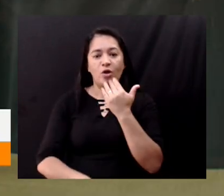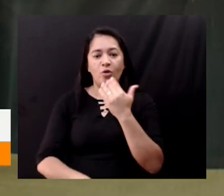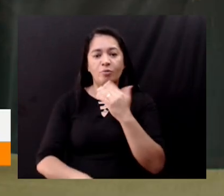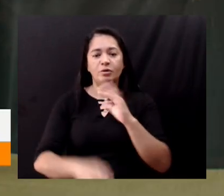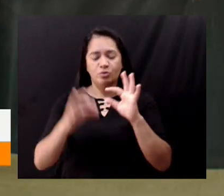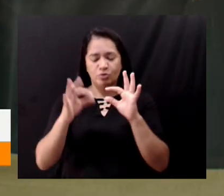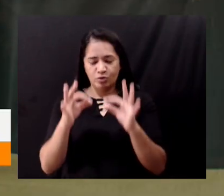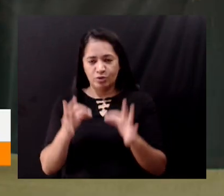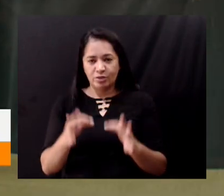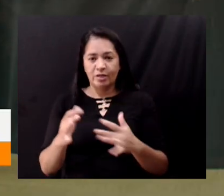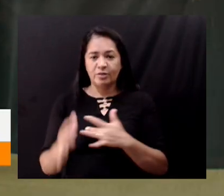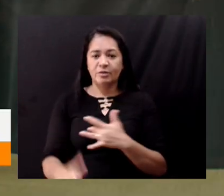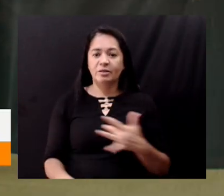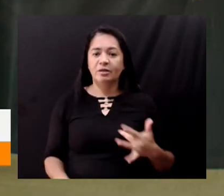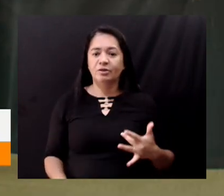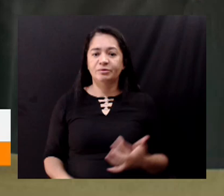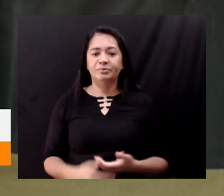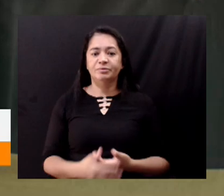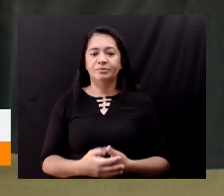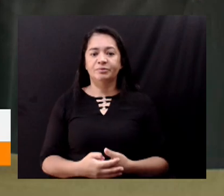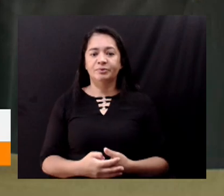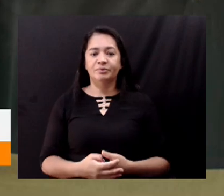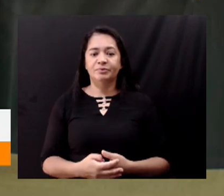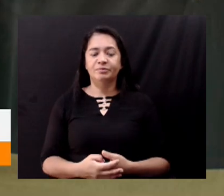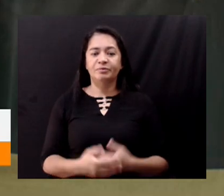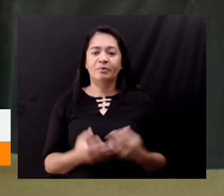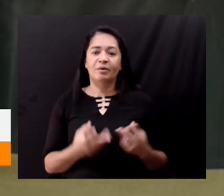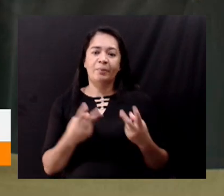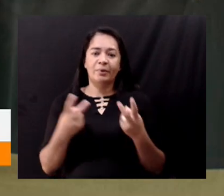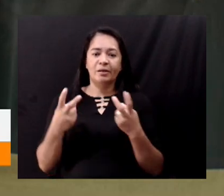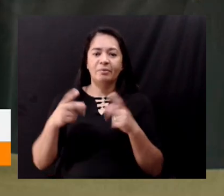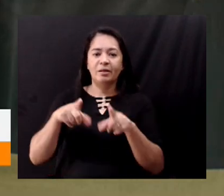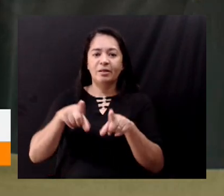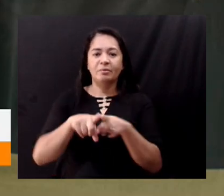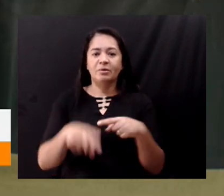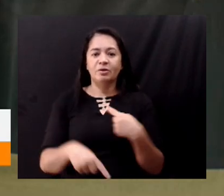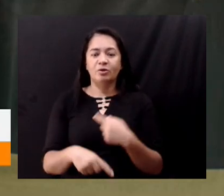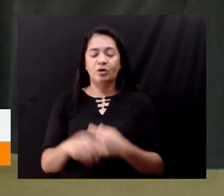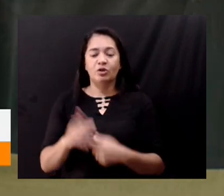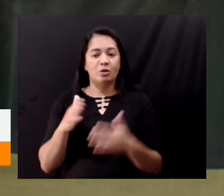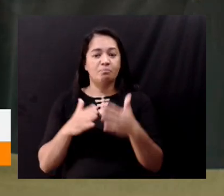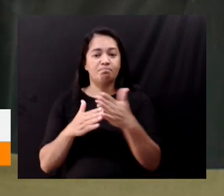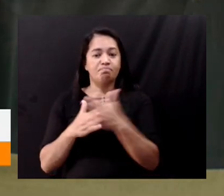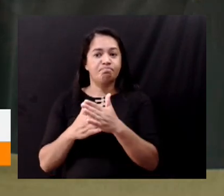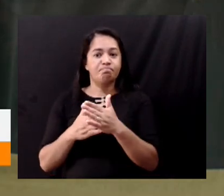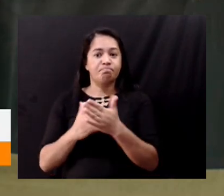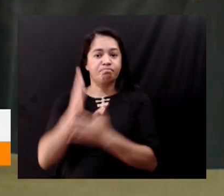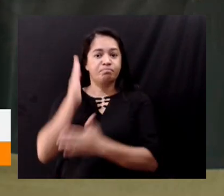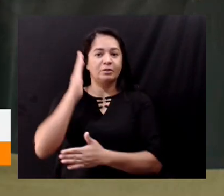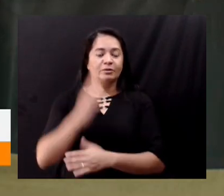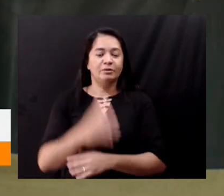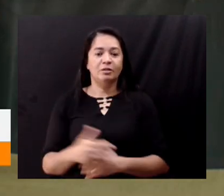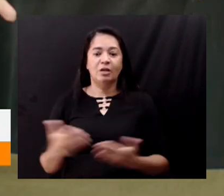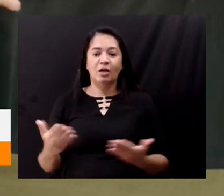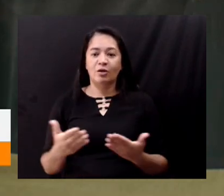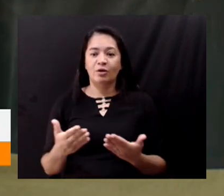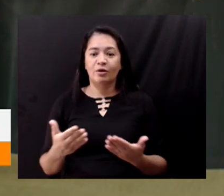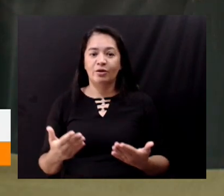saudável, para identificar também quando a gente está passando do limite. É o seguinte, 8h37 a gente precisa